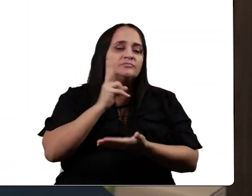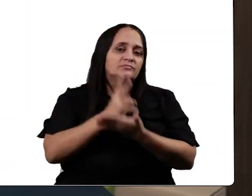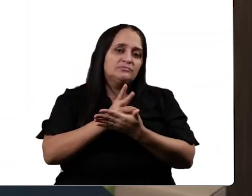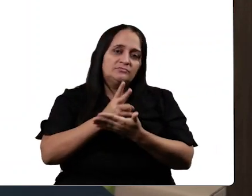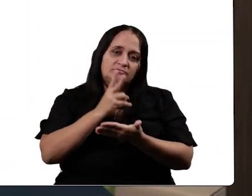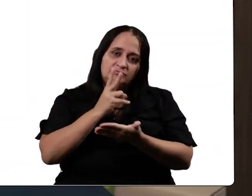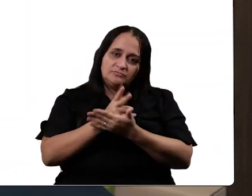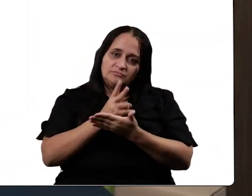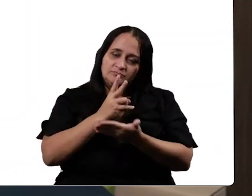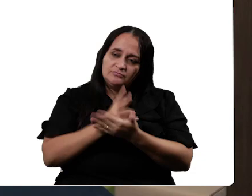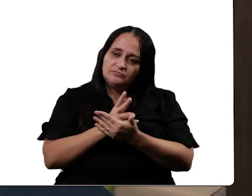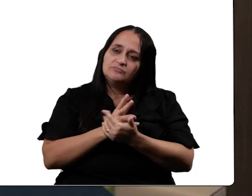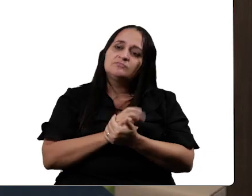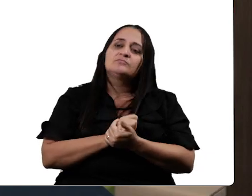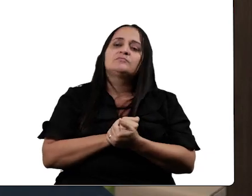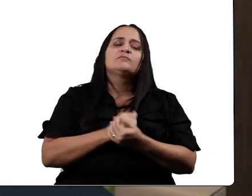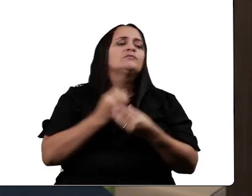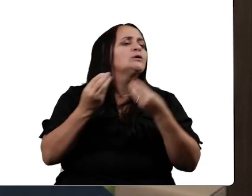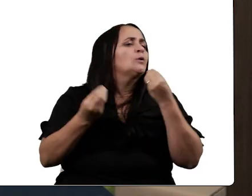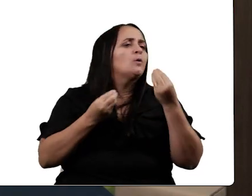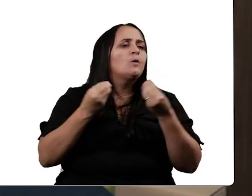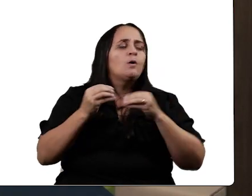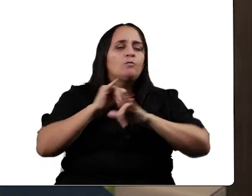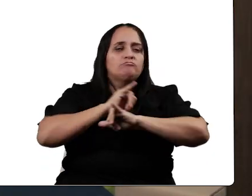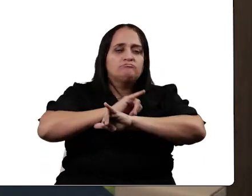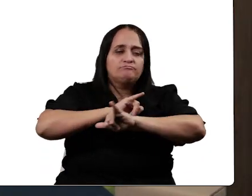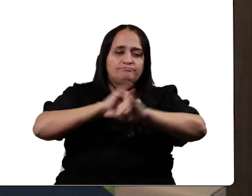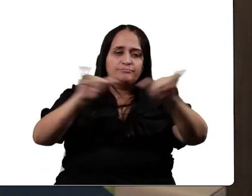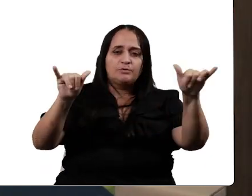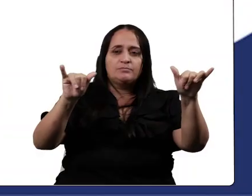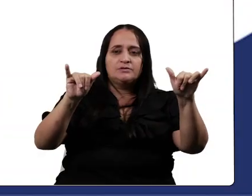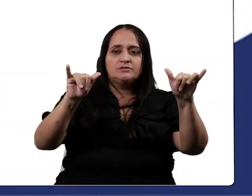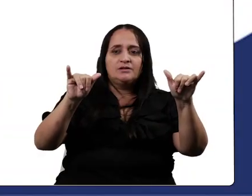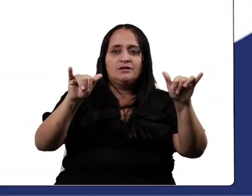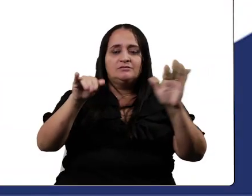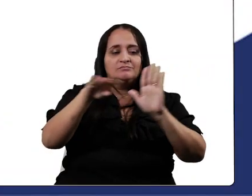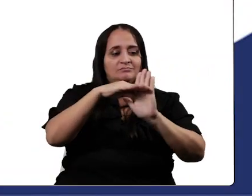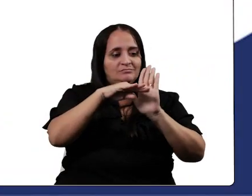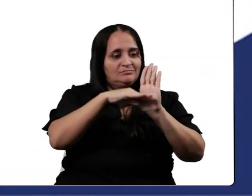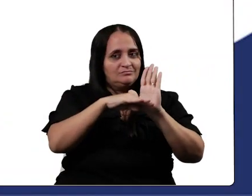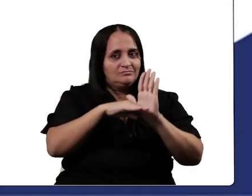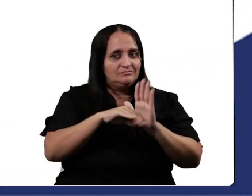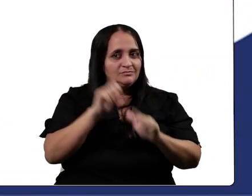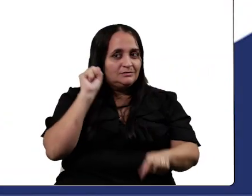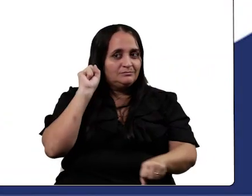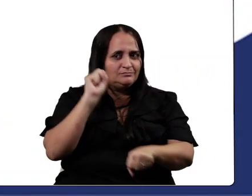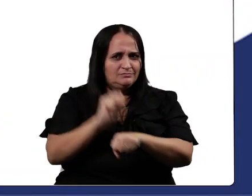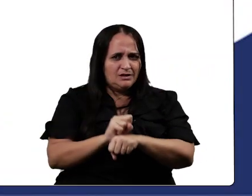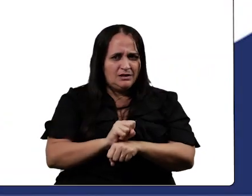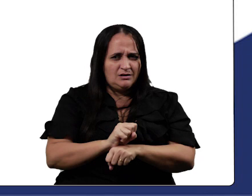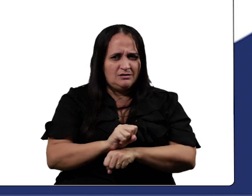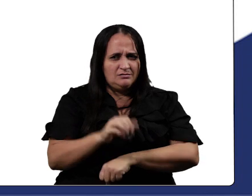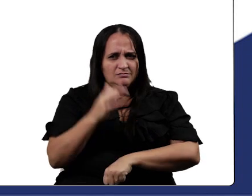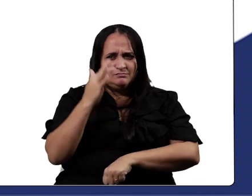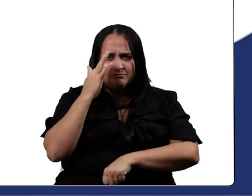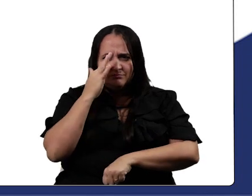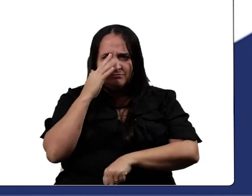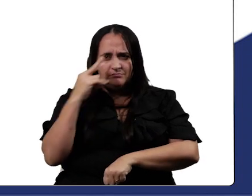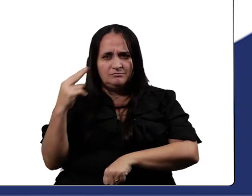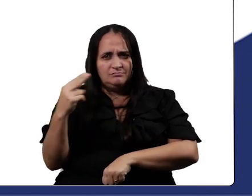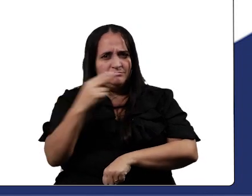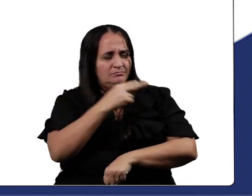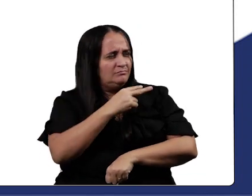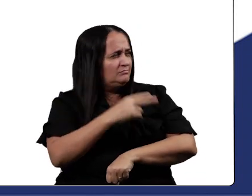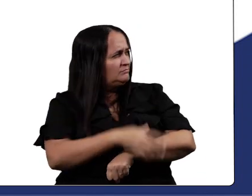mira, nesse caso sobre publicidade e propaganda. Para tudo aí, porque você sim está